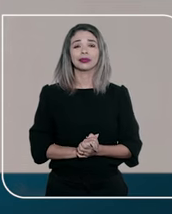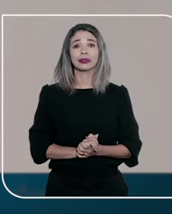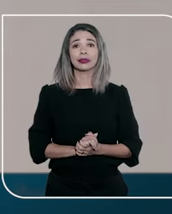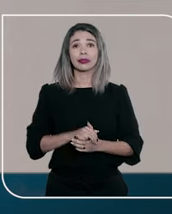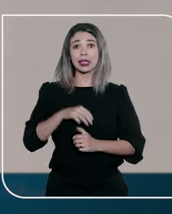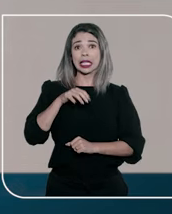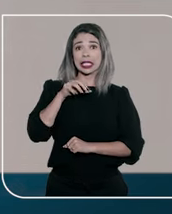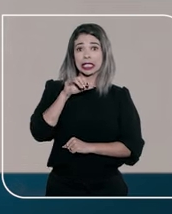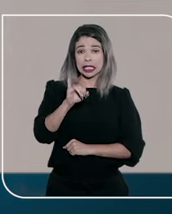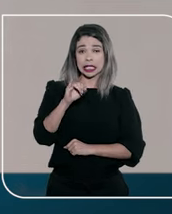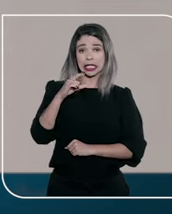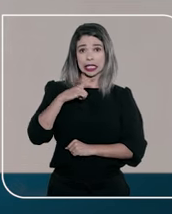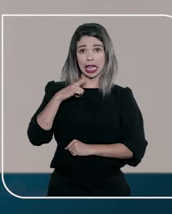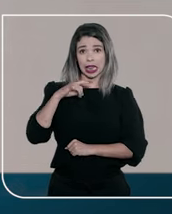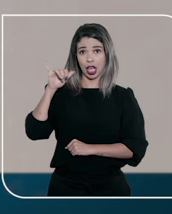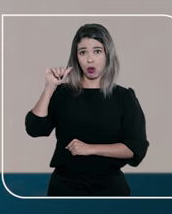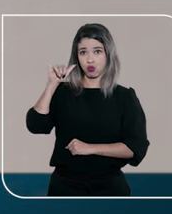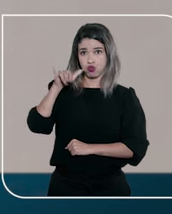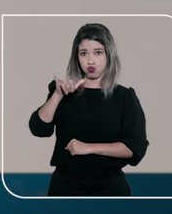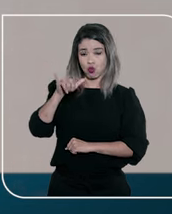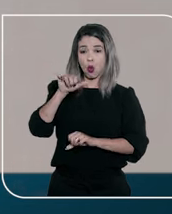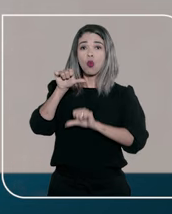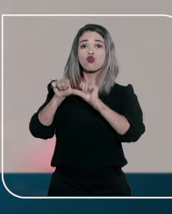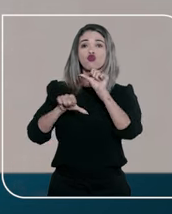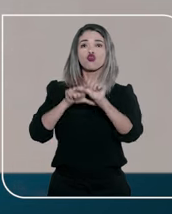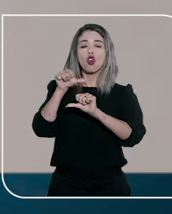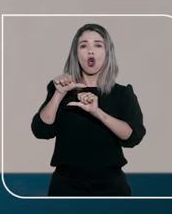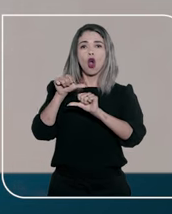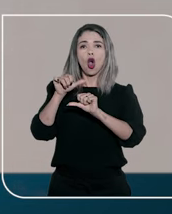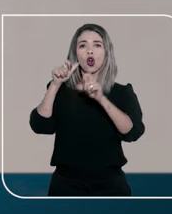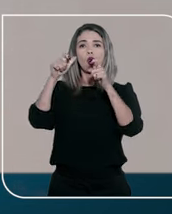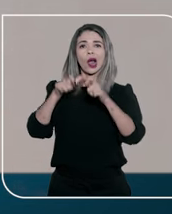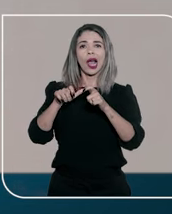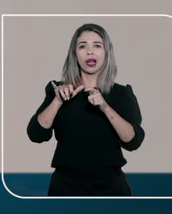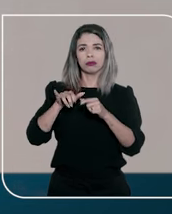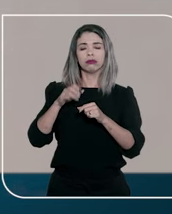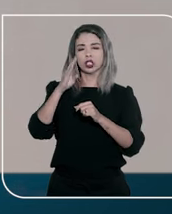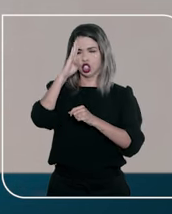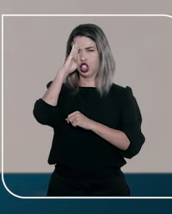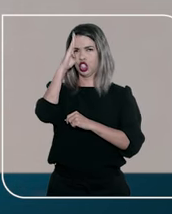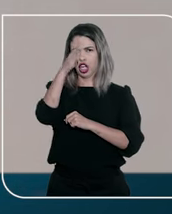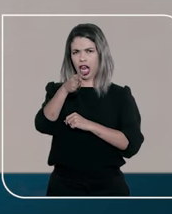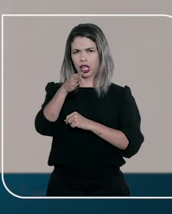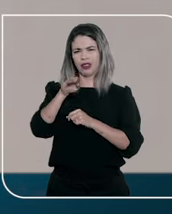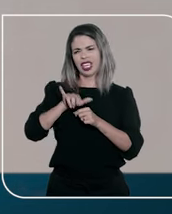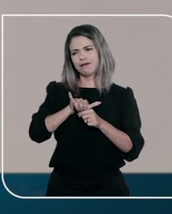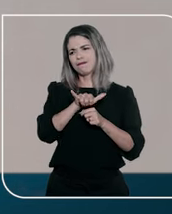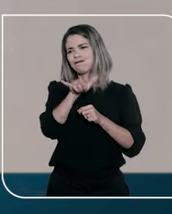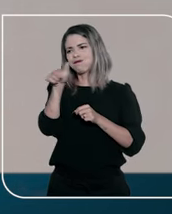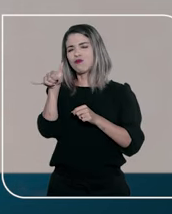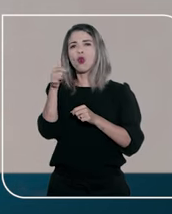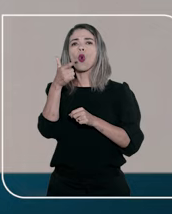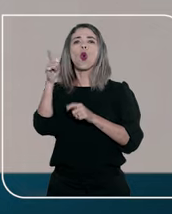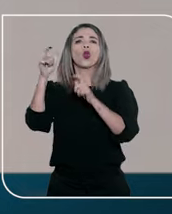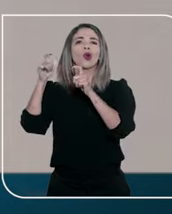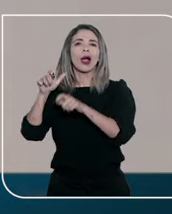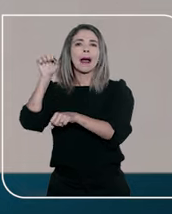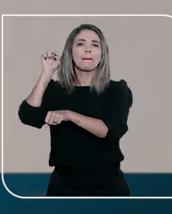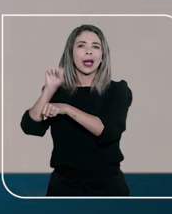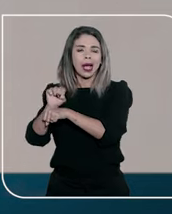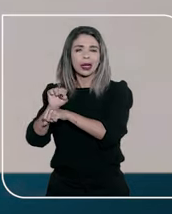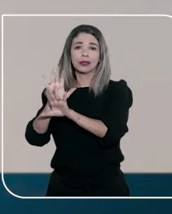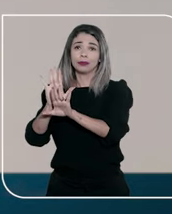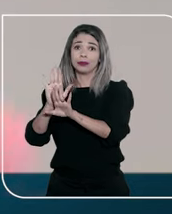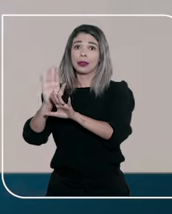Quando a companhia aérea altera a malha, nesse caso, transforma um voo direto num voo com escala, com conexão, primeira coisa, né,